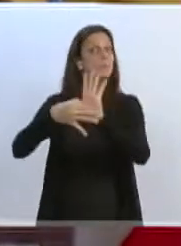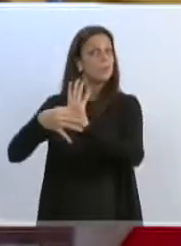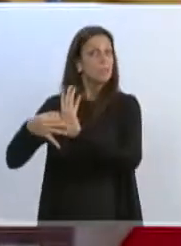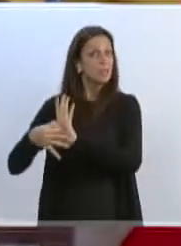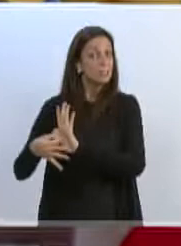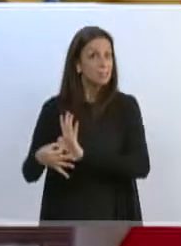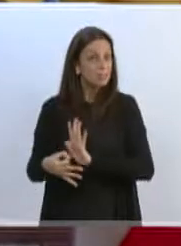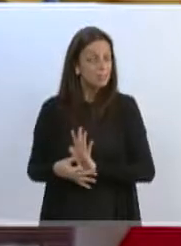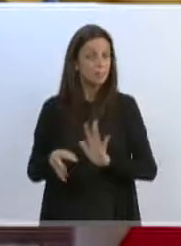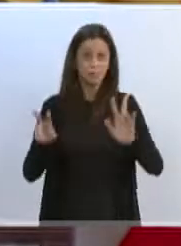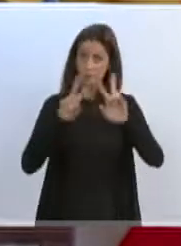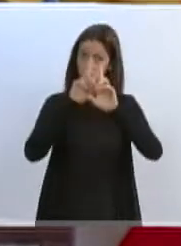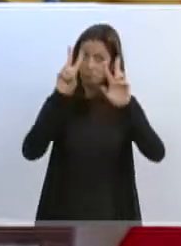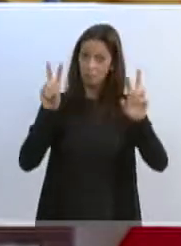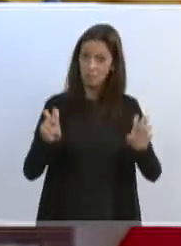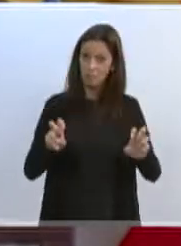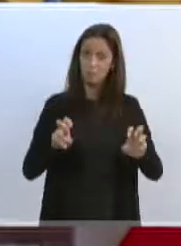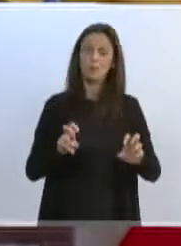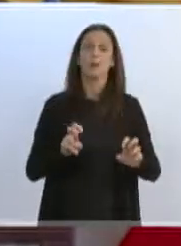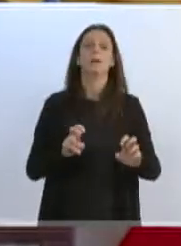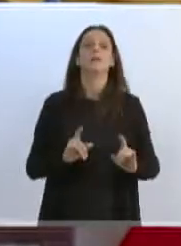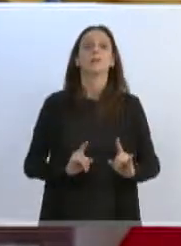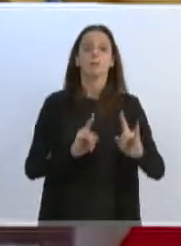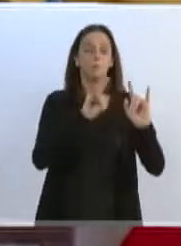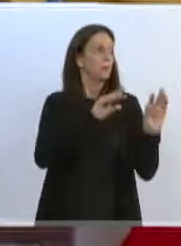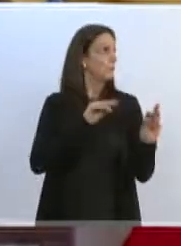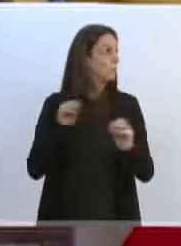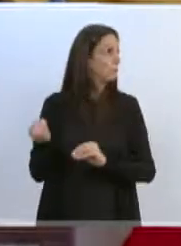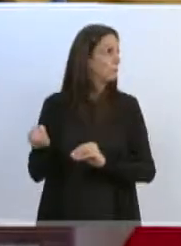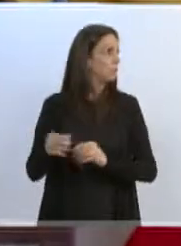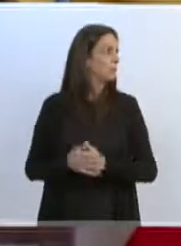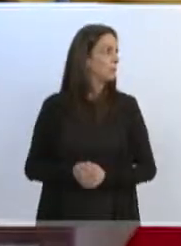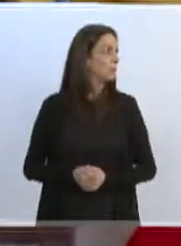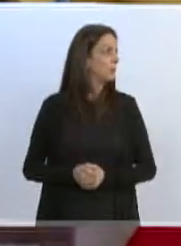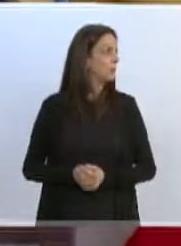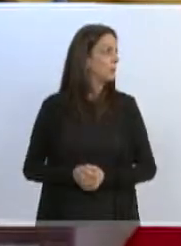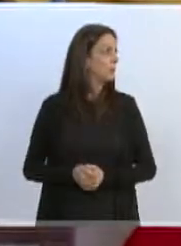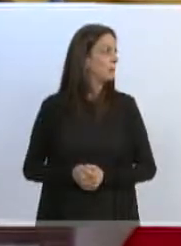relação à senhora